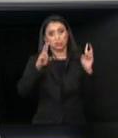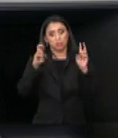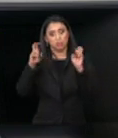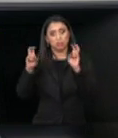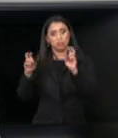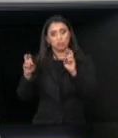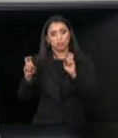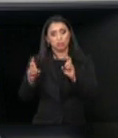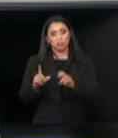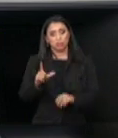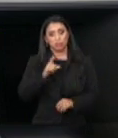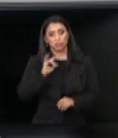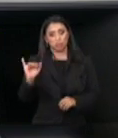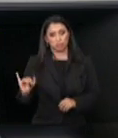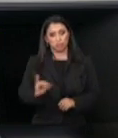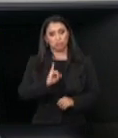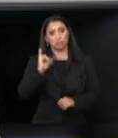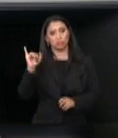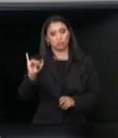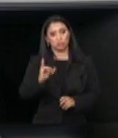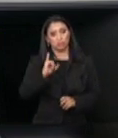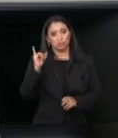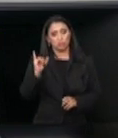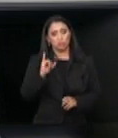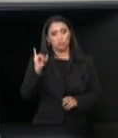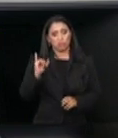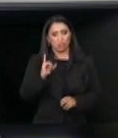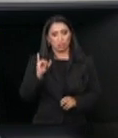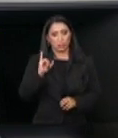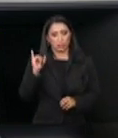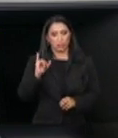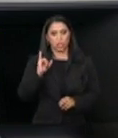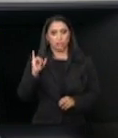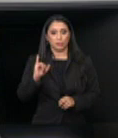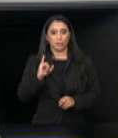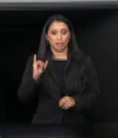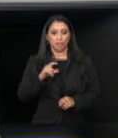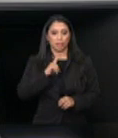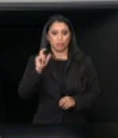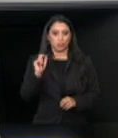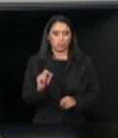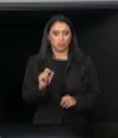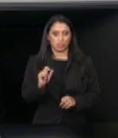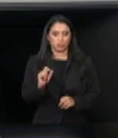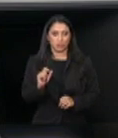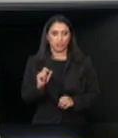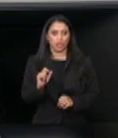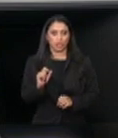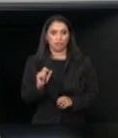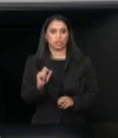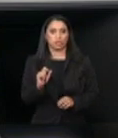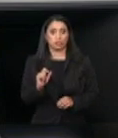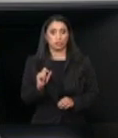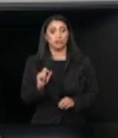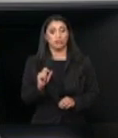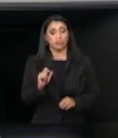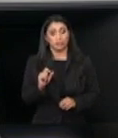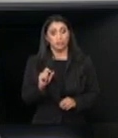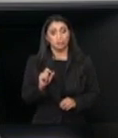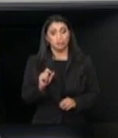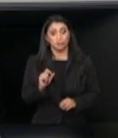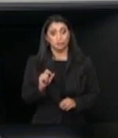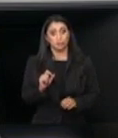mais importantes é o que nós temos que fazer é como eu disse priorizando é estabelecendo